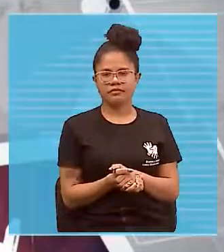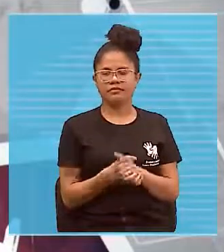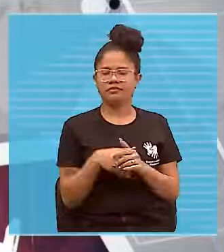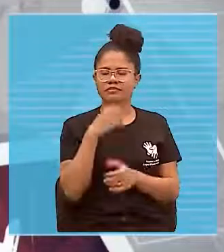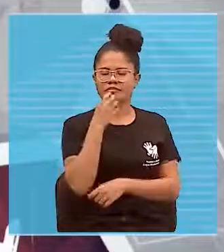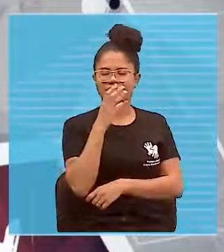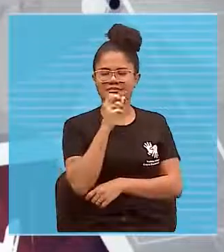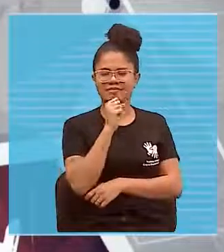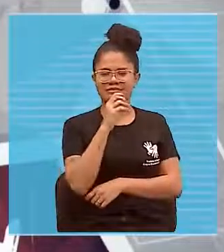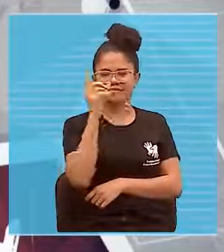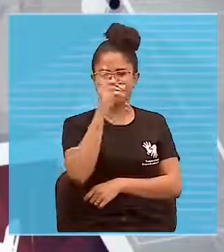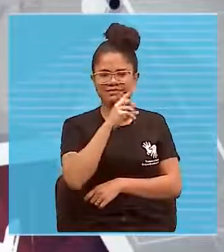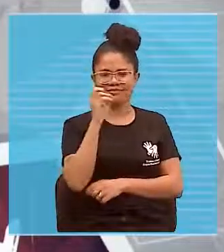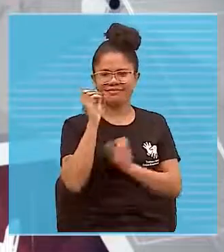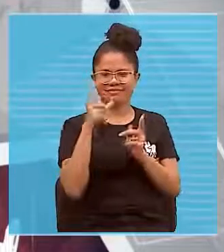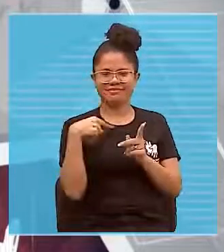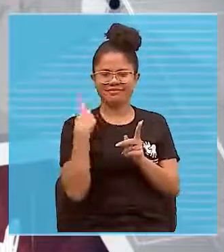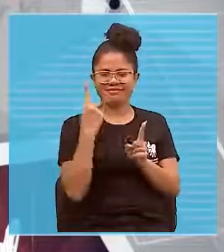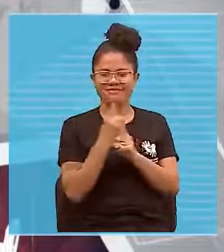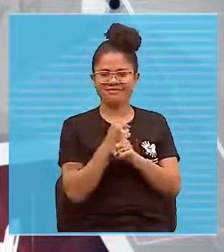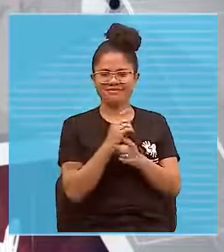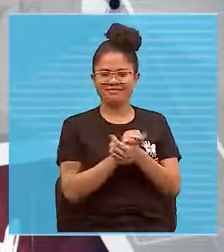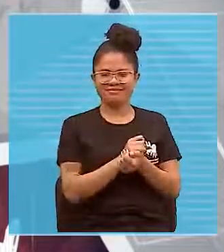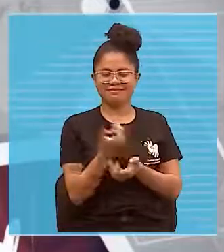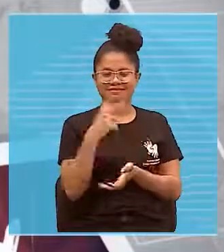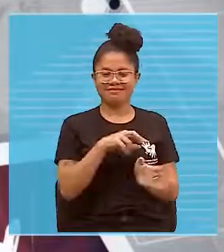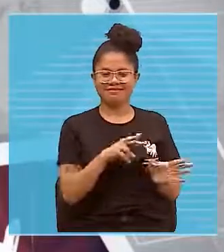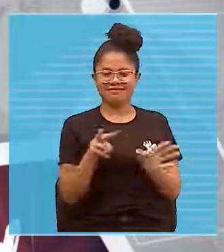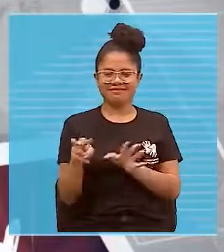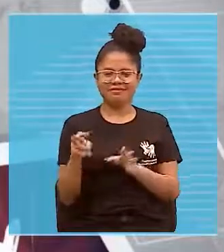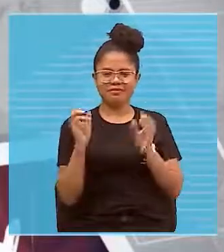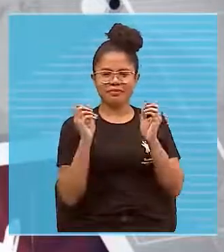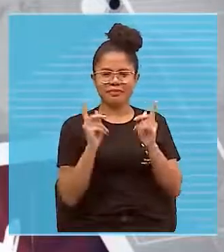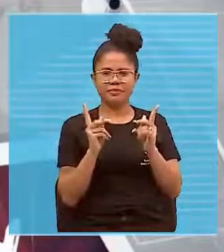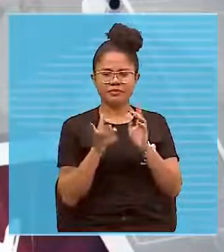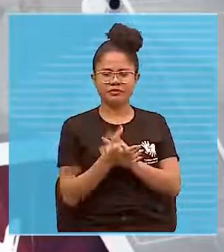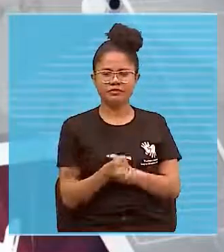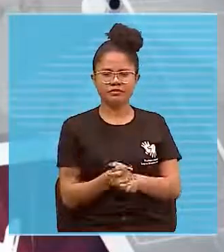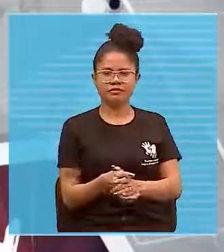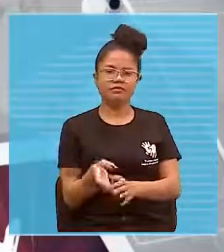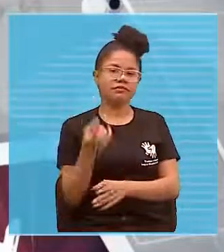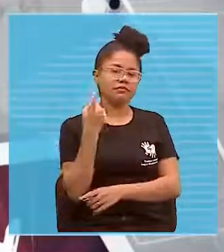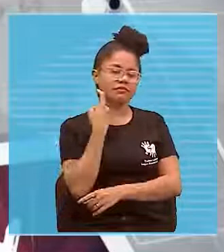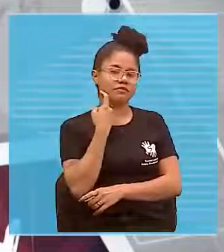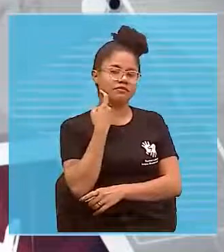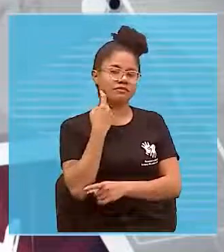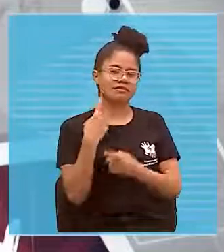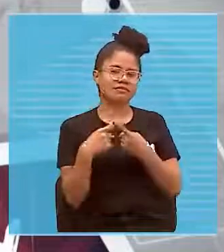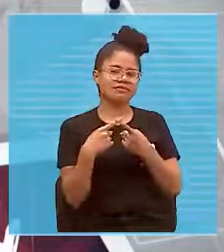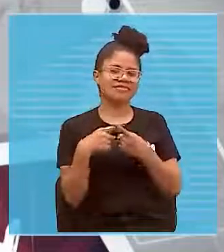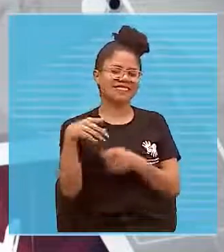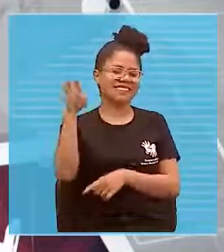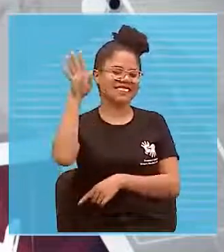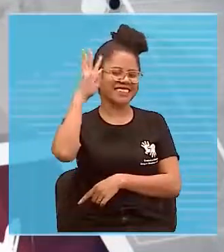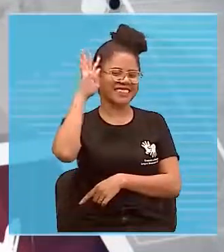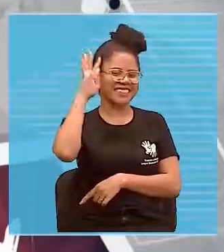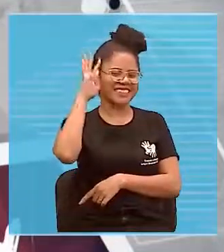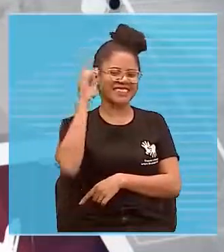fim de semana, tá certo? E a gente se encontra semana que vem, que dia, hein? Na sexta, porque quarta é